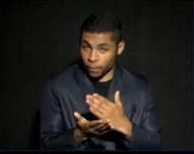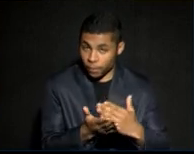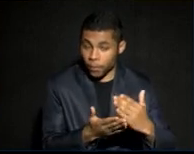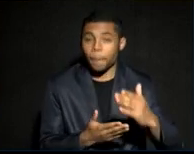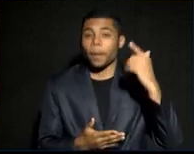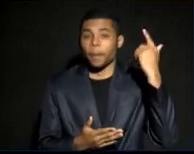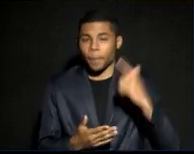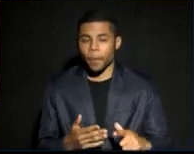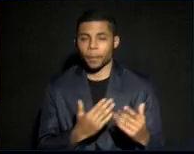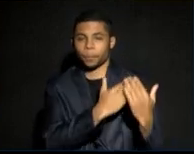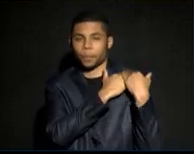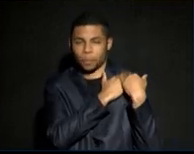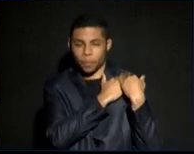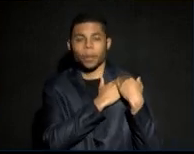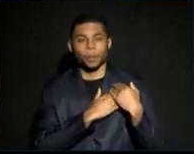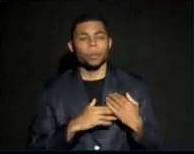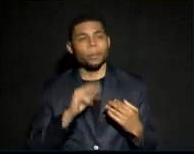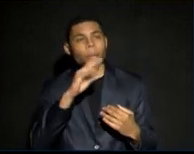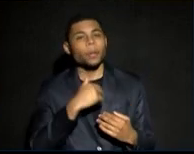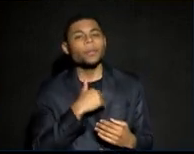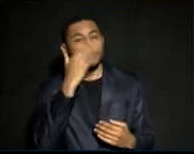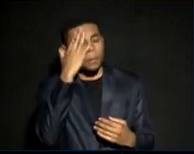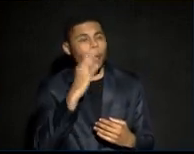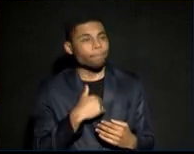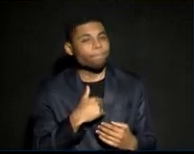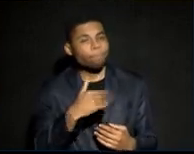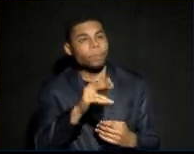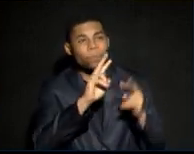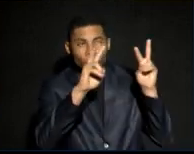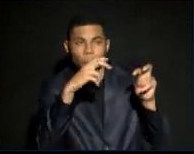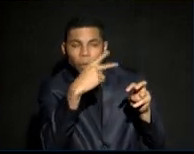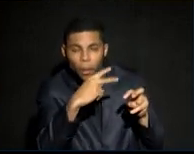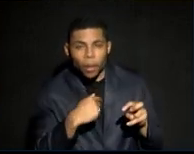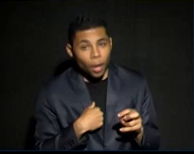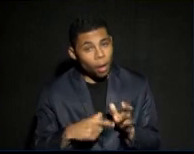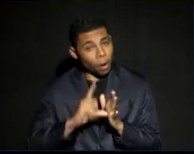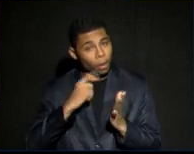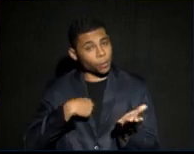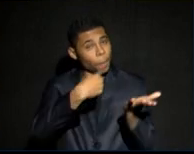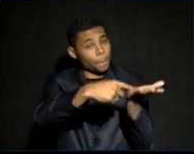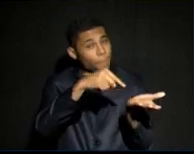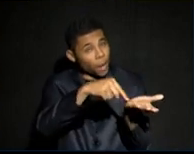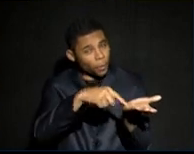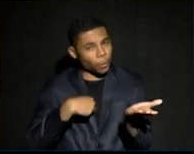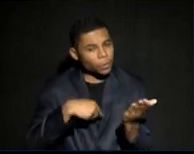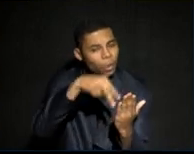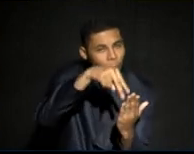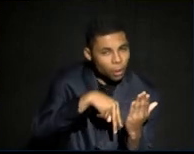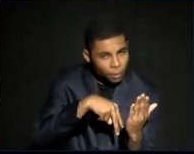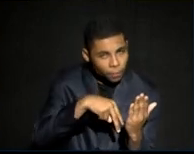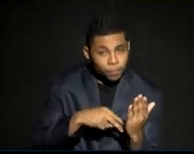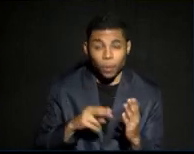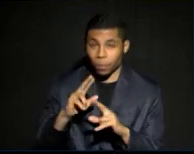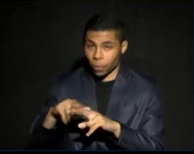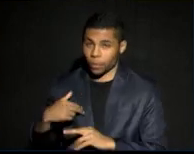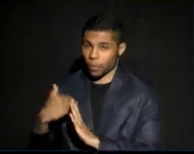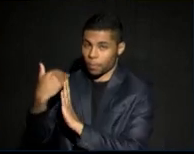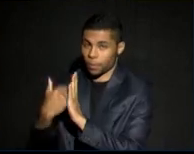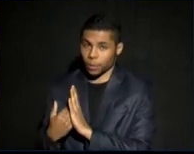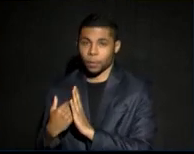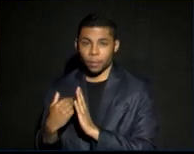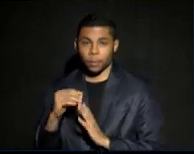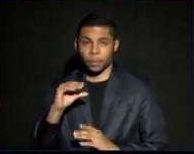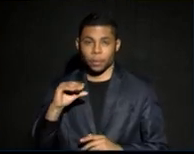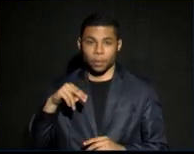responsabilidade dos entes e eu preciso saber o que eu faço diante do pacto federativo sendo que eu reduziu o ICMS e o Supremo deu a